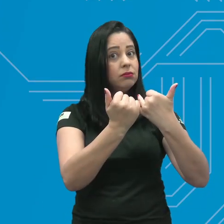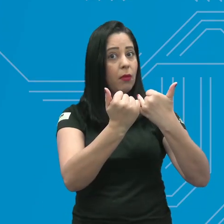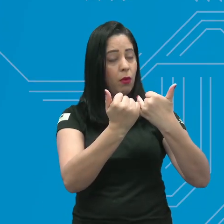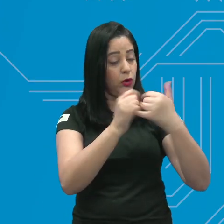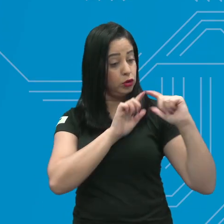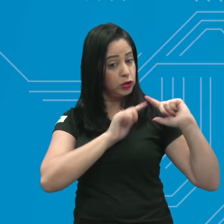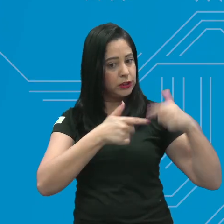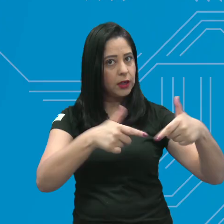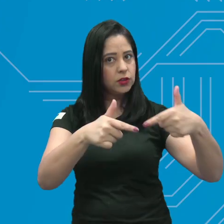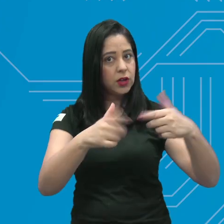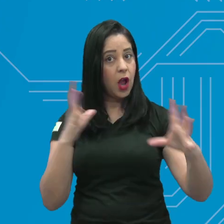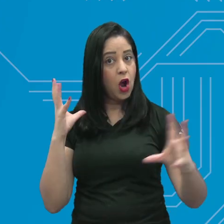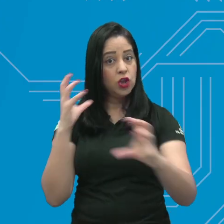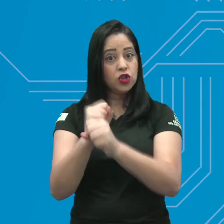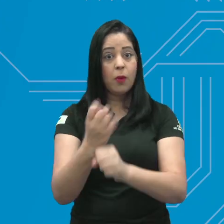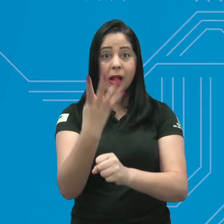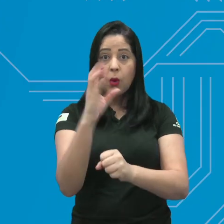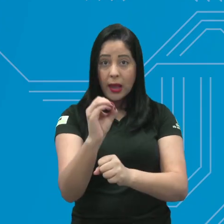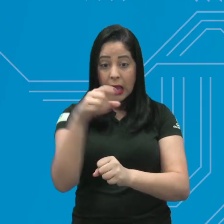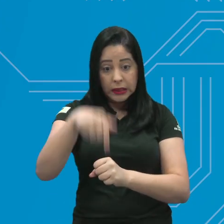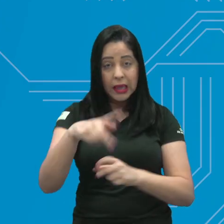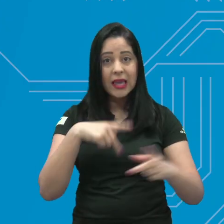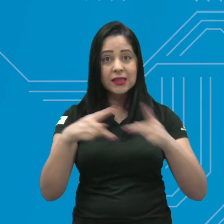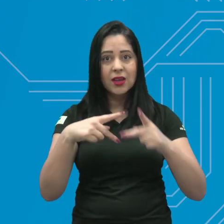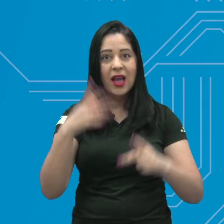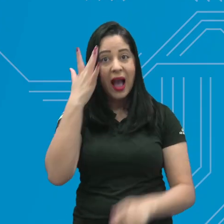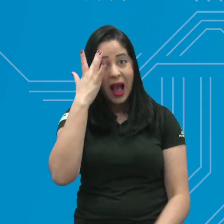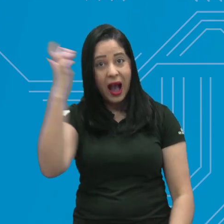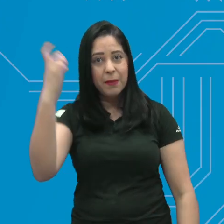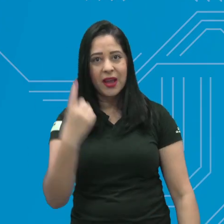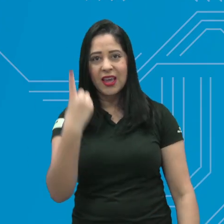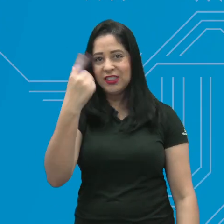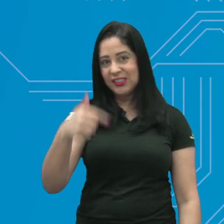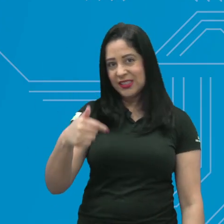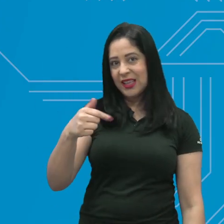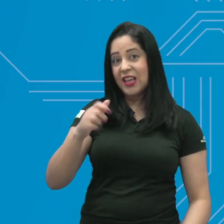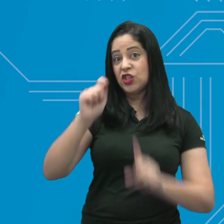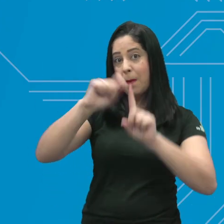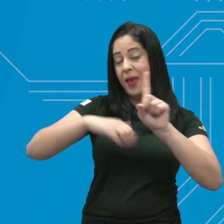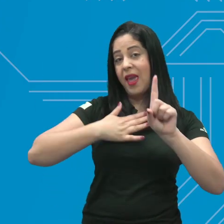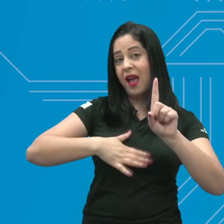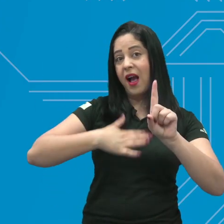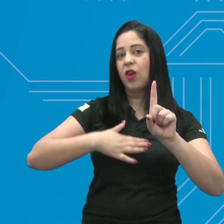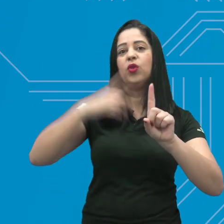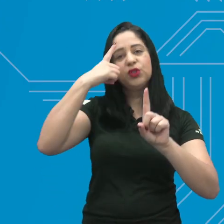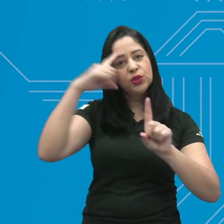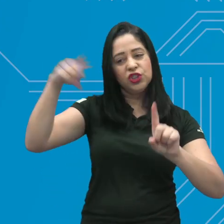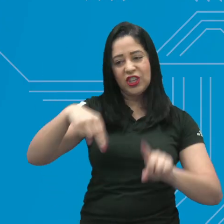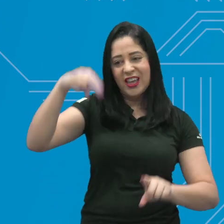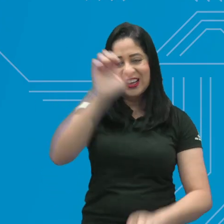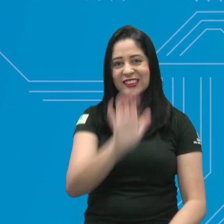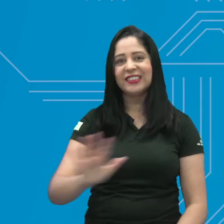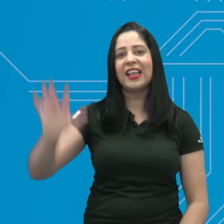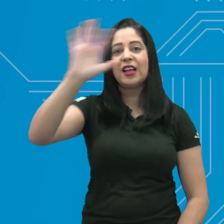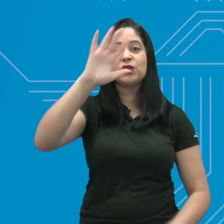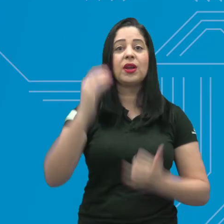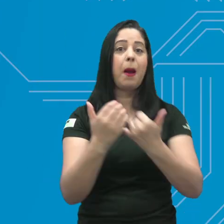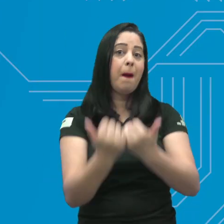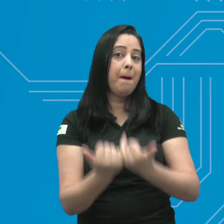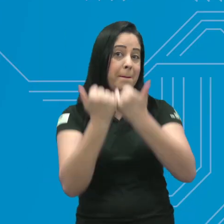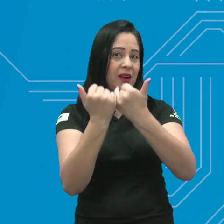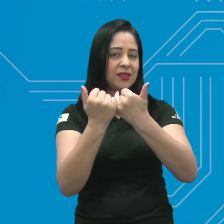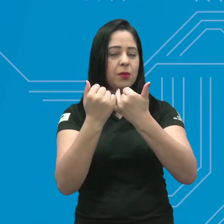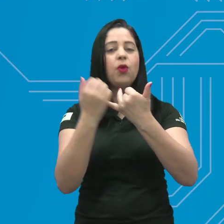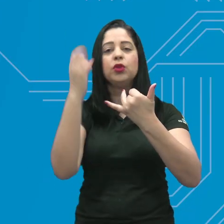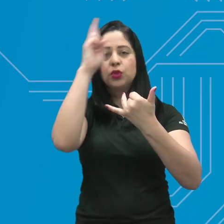patrimônios históricos. São mais de 40 aqui em São José. Amanhã, dia 17 de agosto, é celebrado o Dia